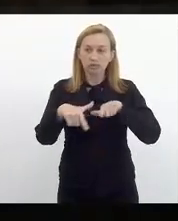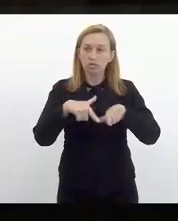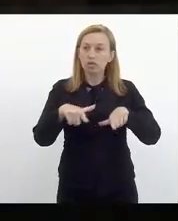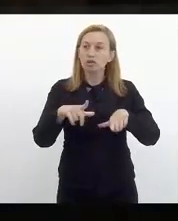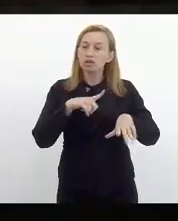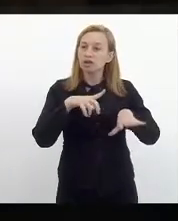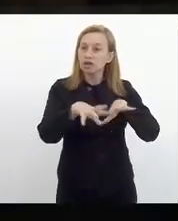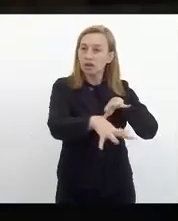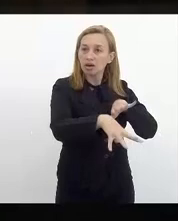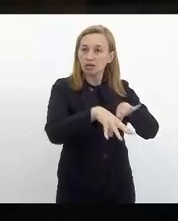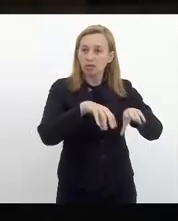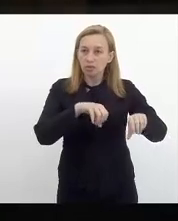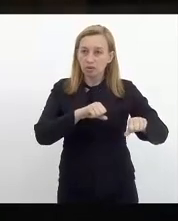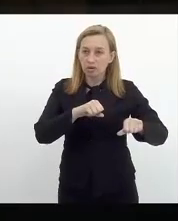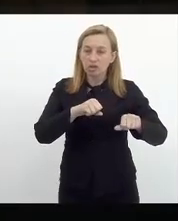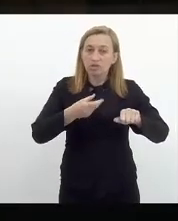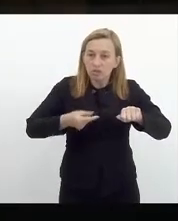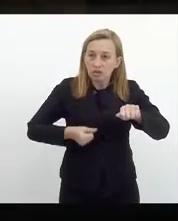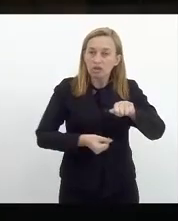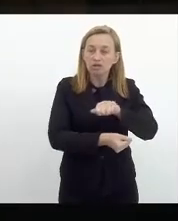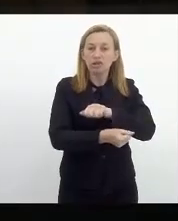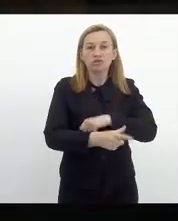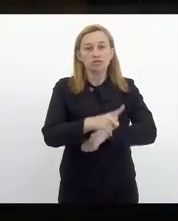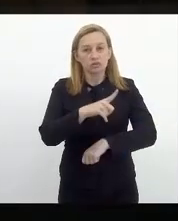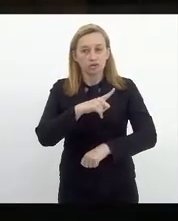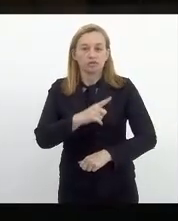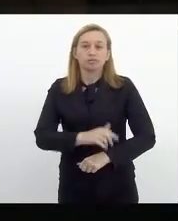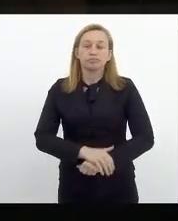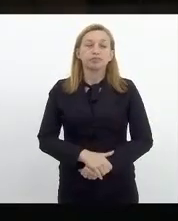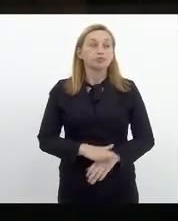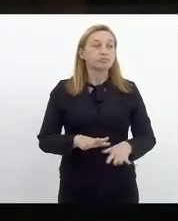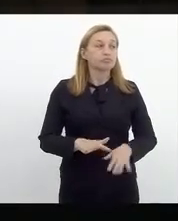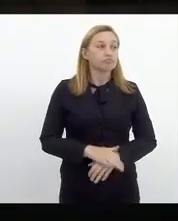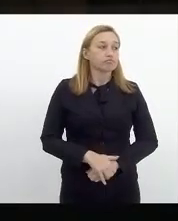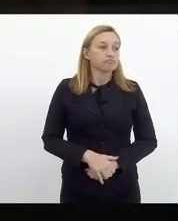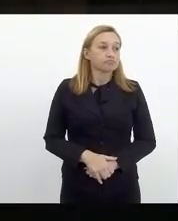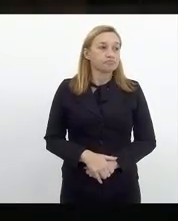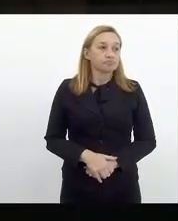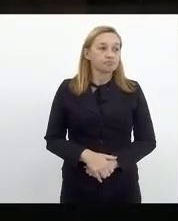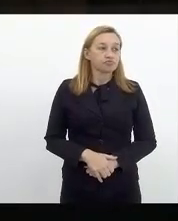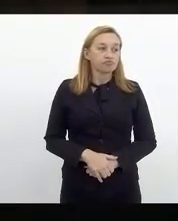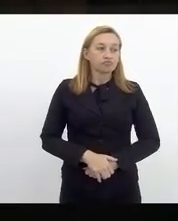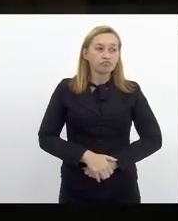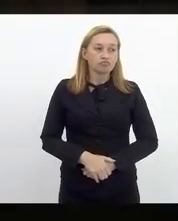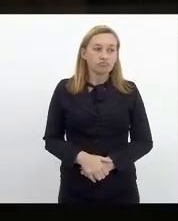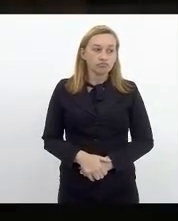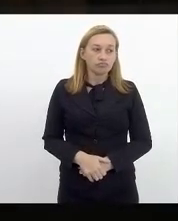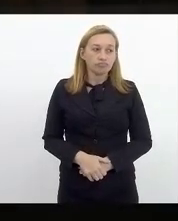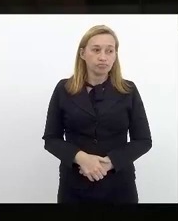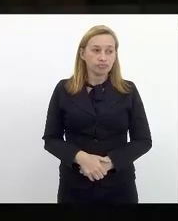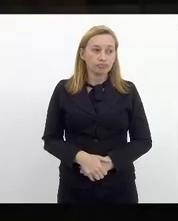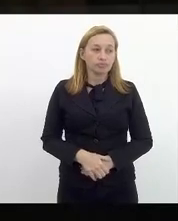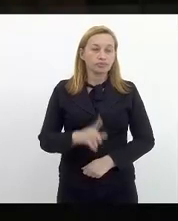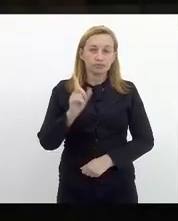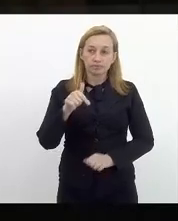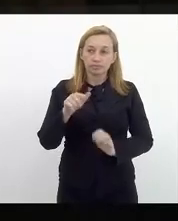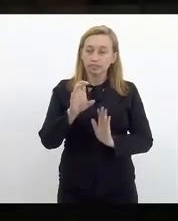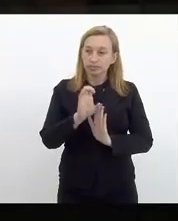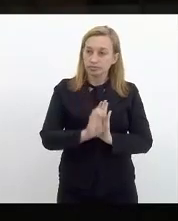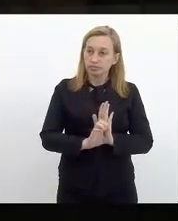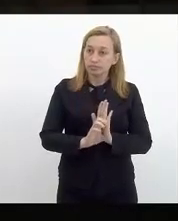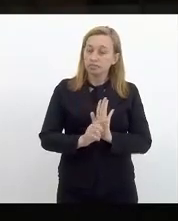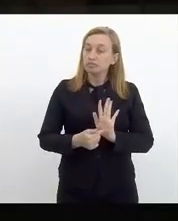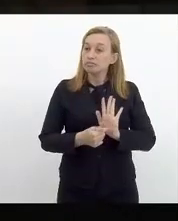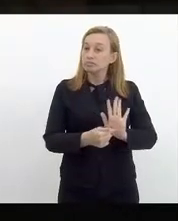sua formação que investe na sua formação no entanto é uma uma Emenda que foi